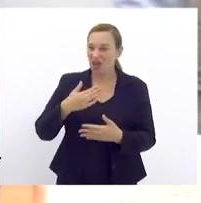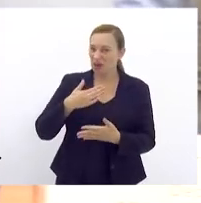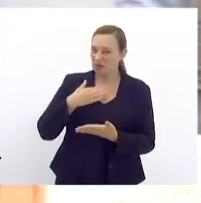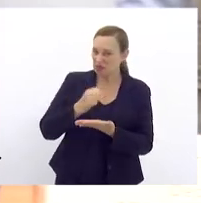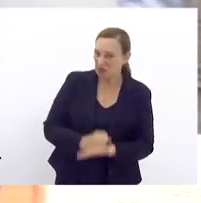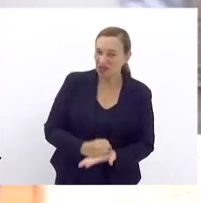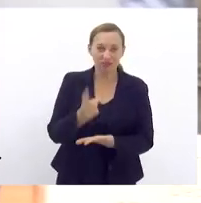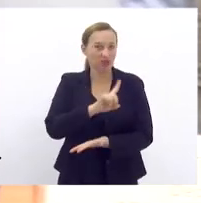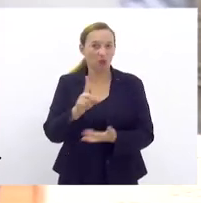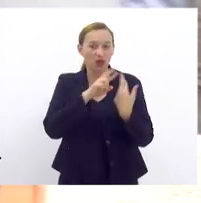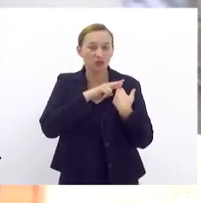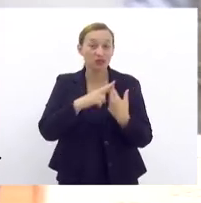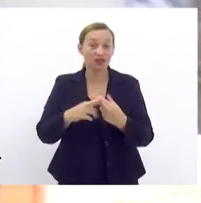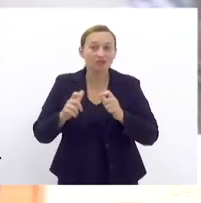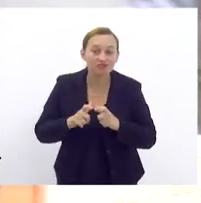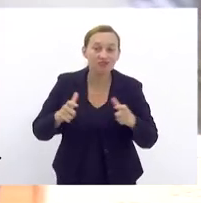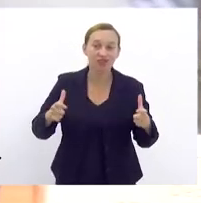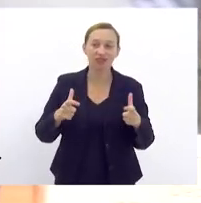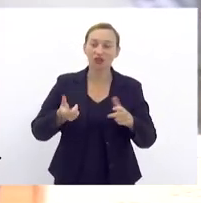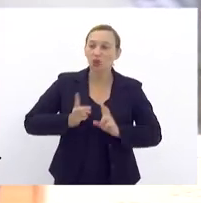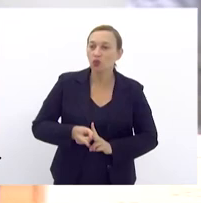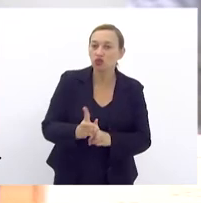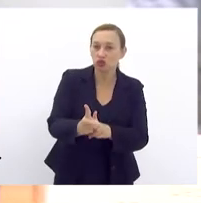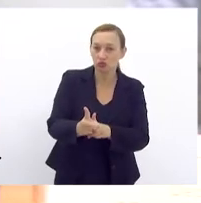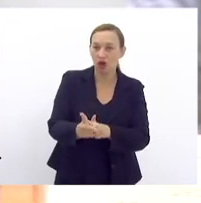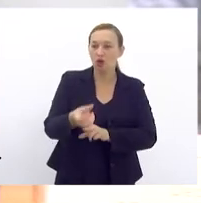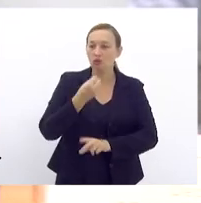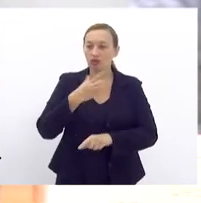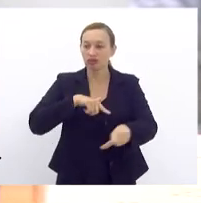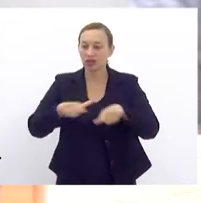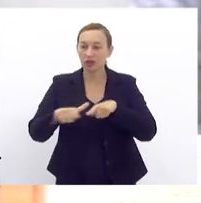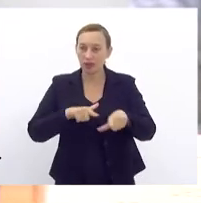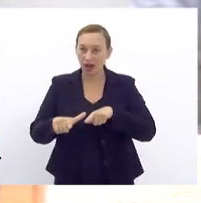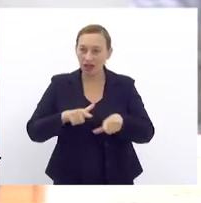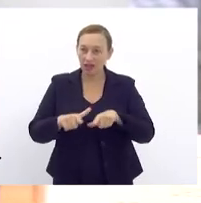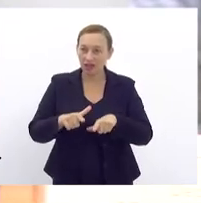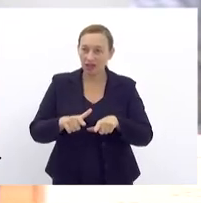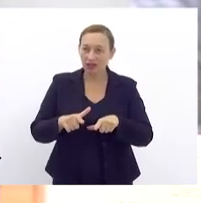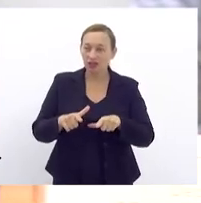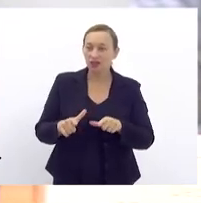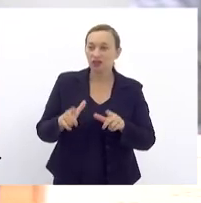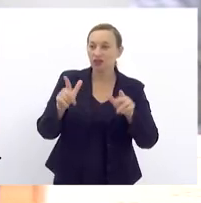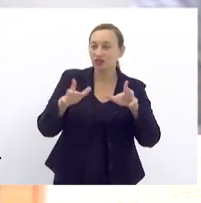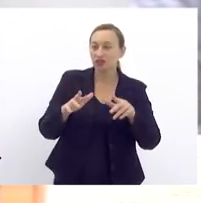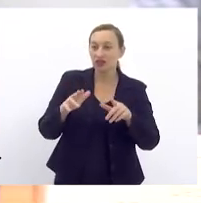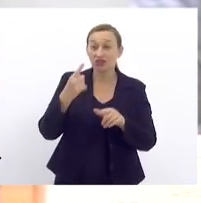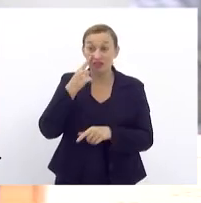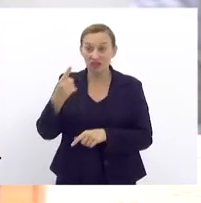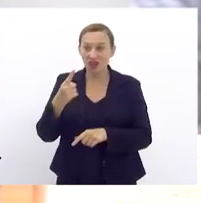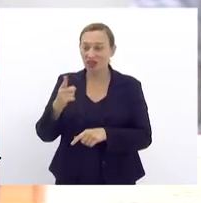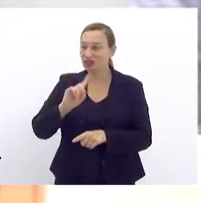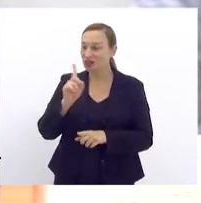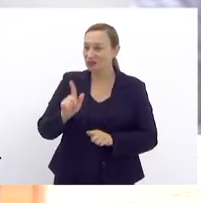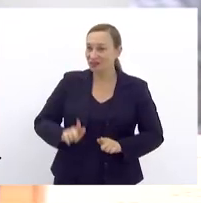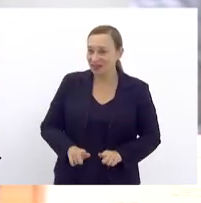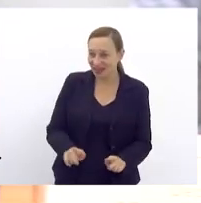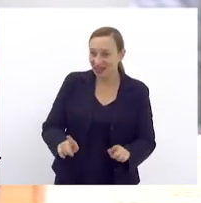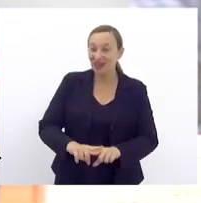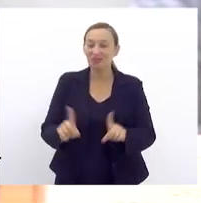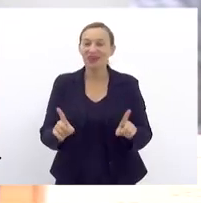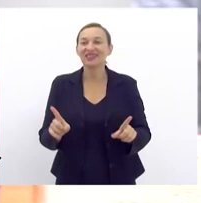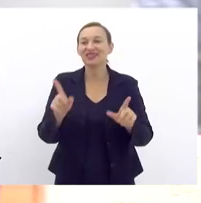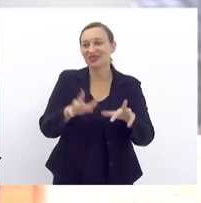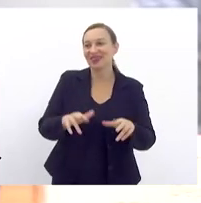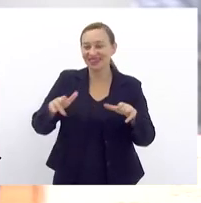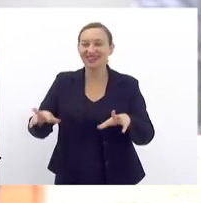mas é uma responsabilidade muito grande em continuar esse legado mas também trazer uma forma diferente de ver nós somos gêmeos mas também somos diferentes né e muitas